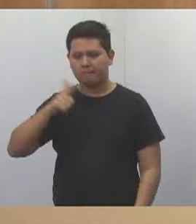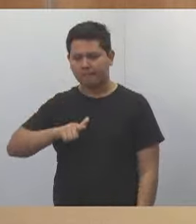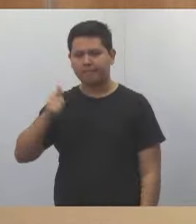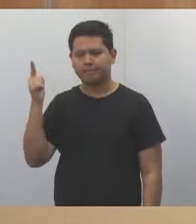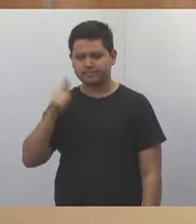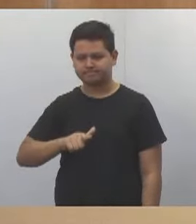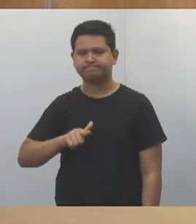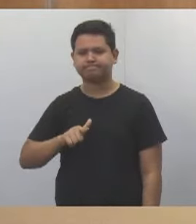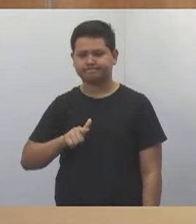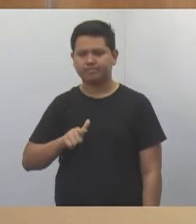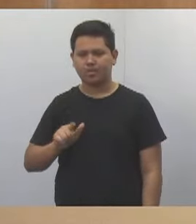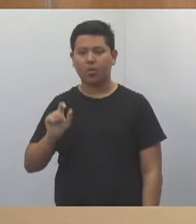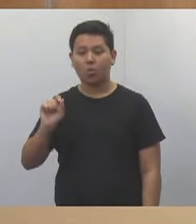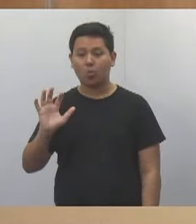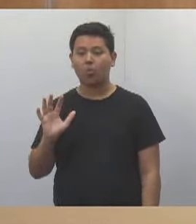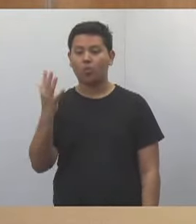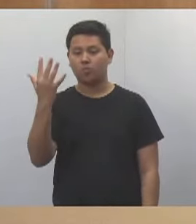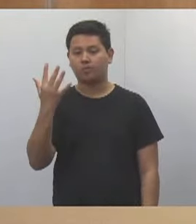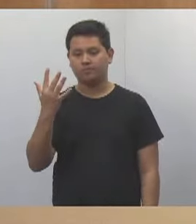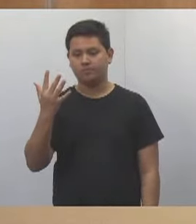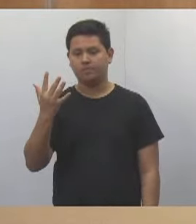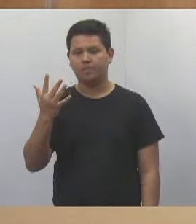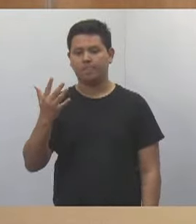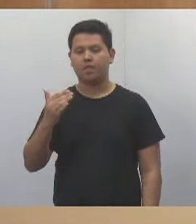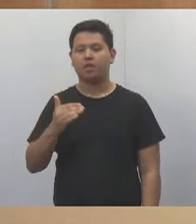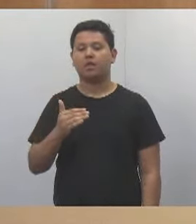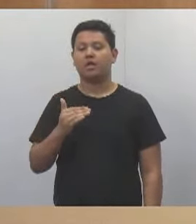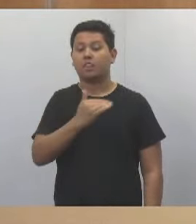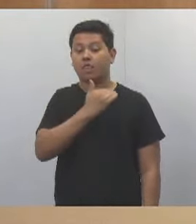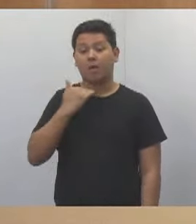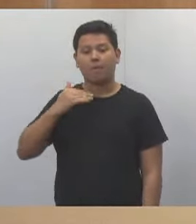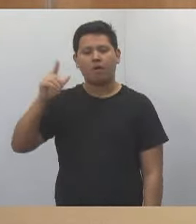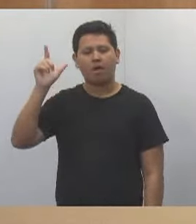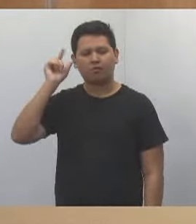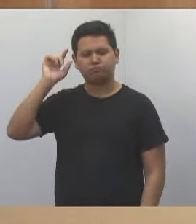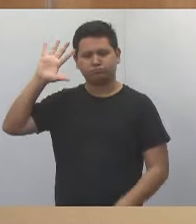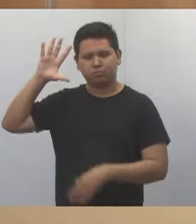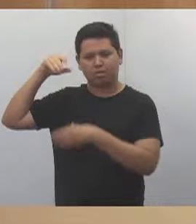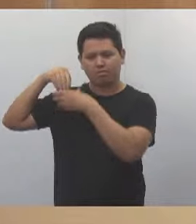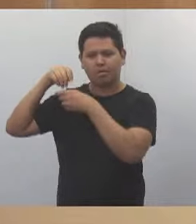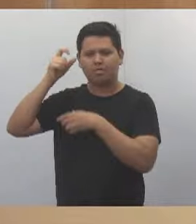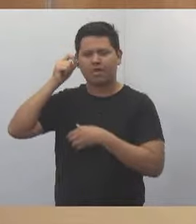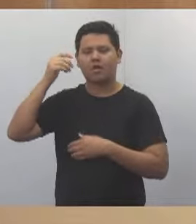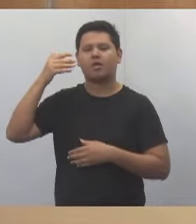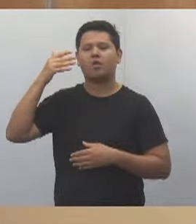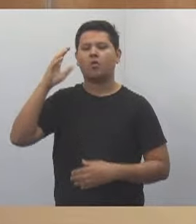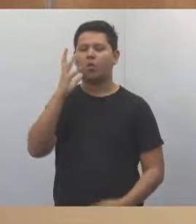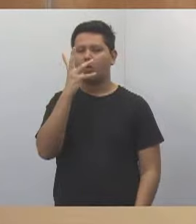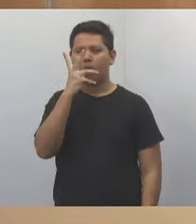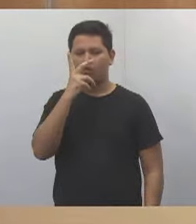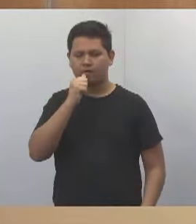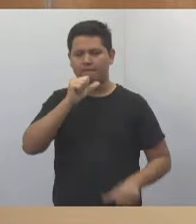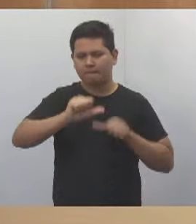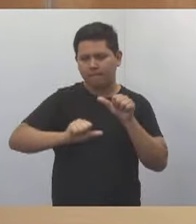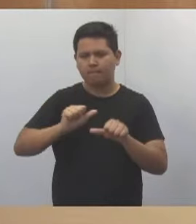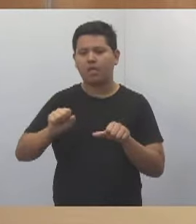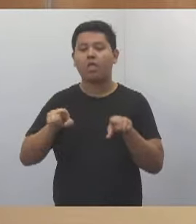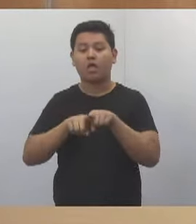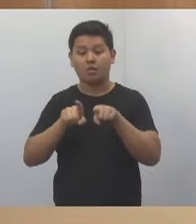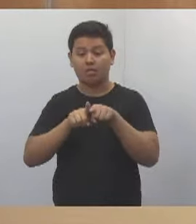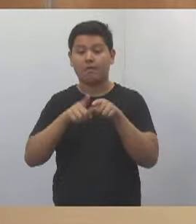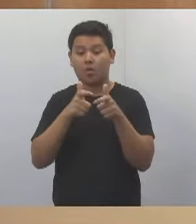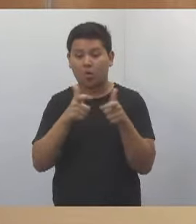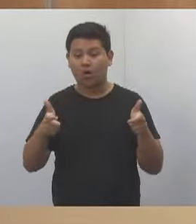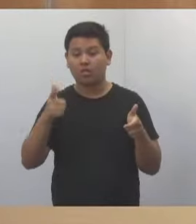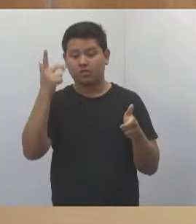repetitivos. Desta forma, a morte das células auditivas é lenta e irreversível. Inclusive, o aumento